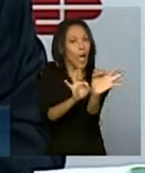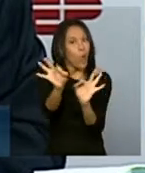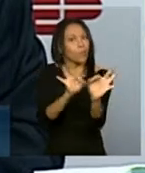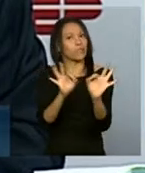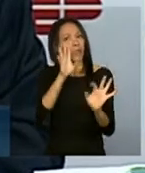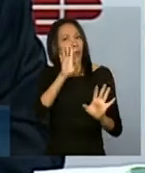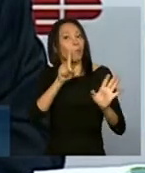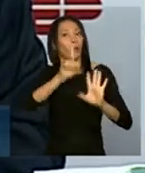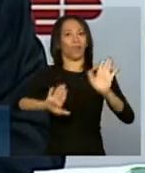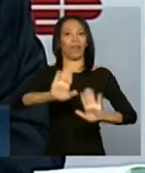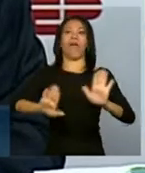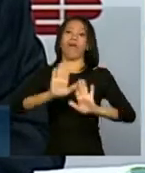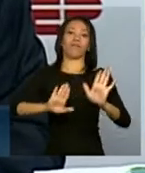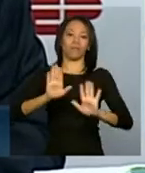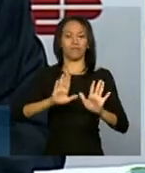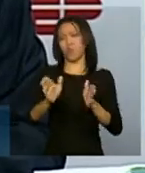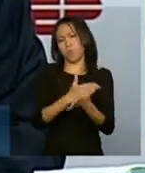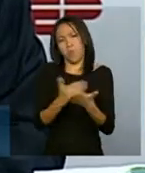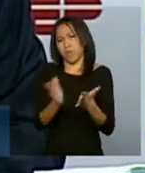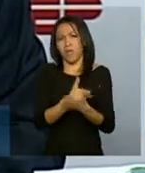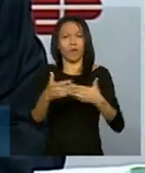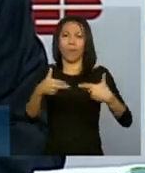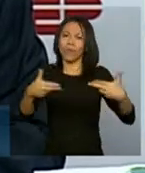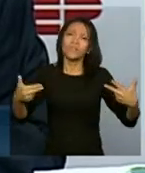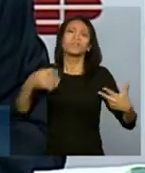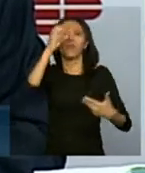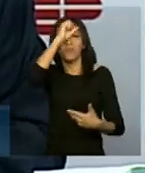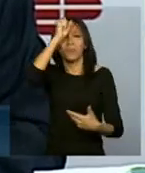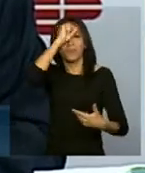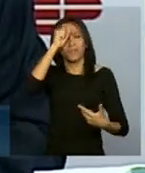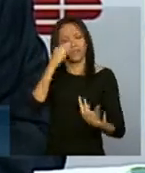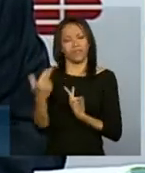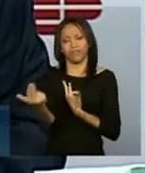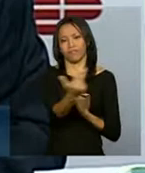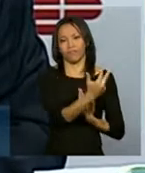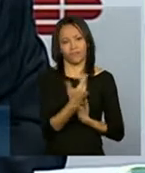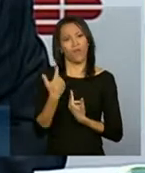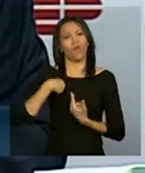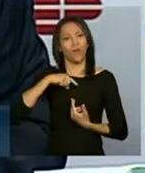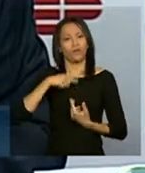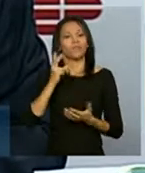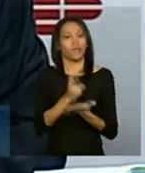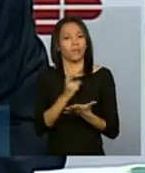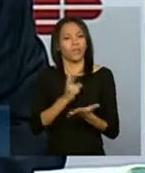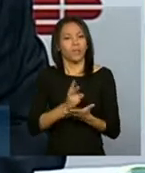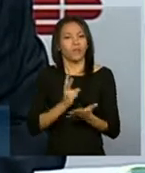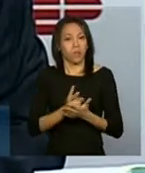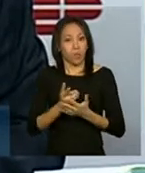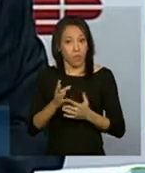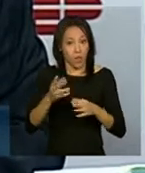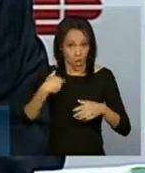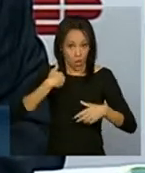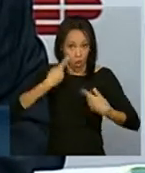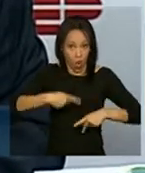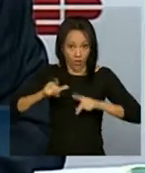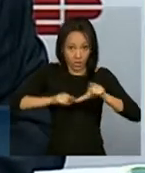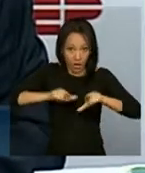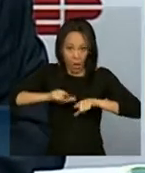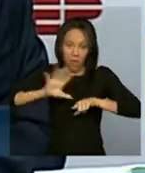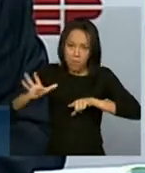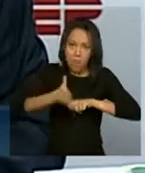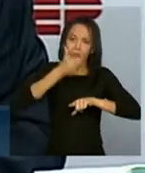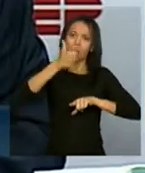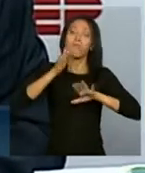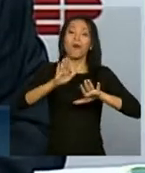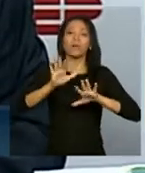precavido para qualquer coisa que venha a fazer na vida. Isso é um aprendizado mútuo. Nós sempre vamos tentar aprimorar a nossa parte, mas o planejamento,